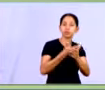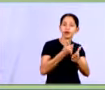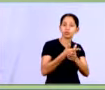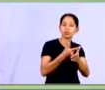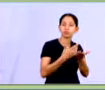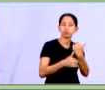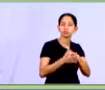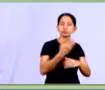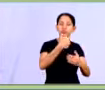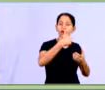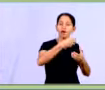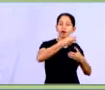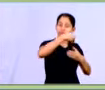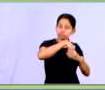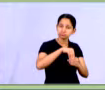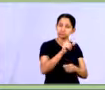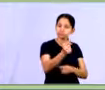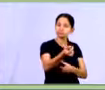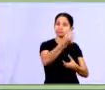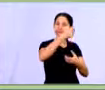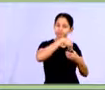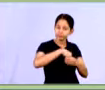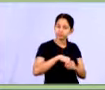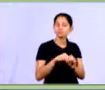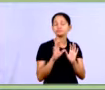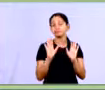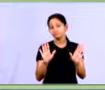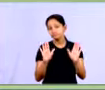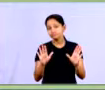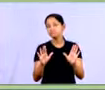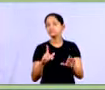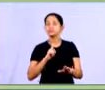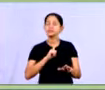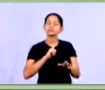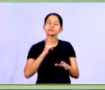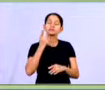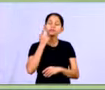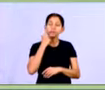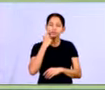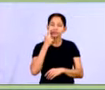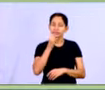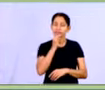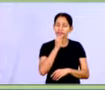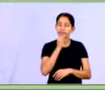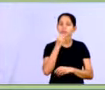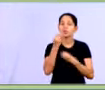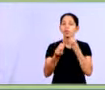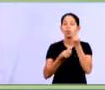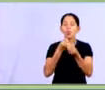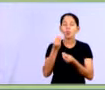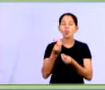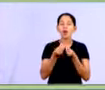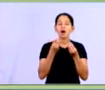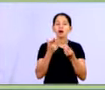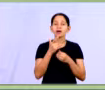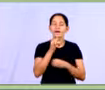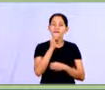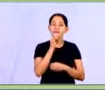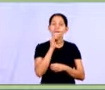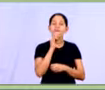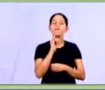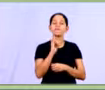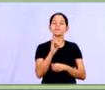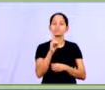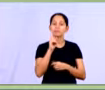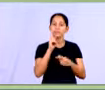empresa. No primeiro mês teve 50 mil negativo, no primeiro mês 50 mil negativo. No mês 0, né, 50 mil